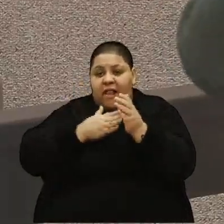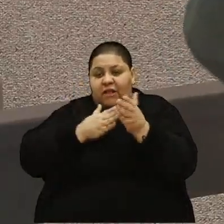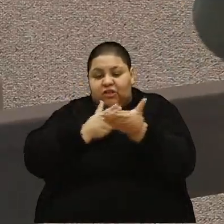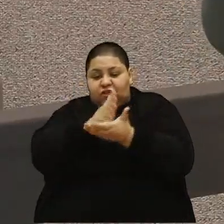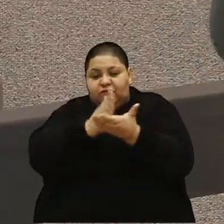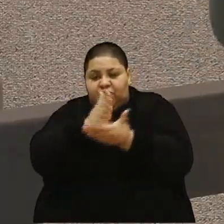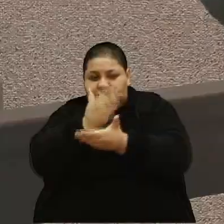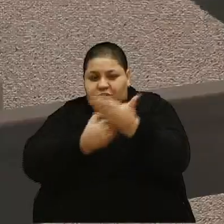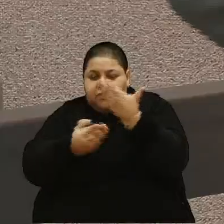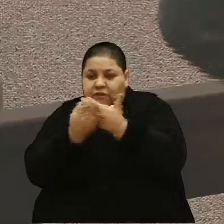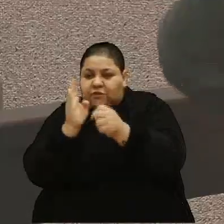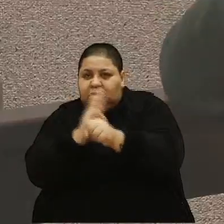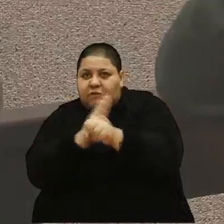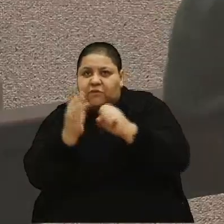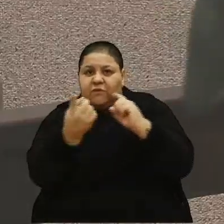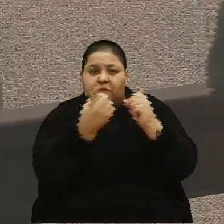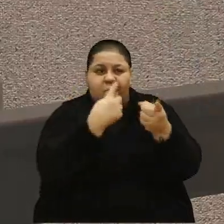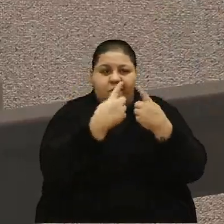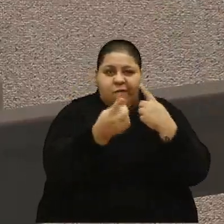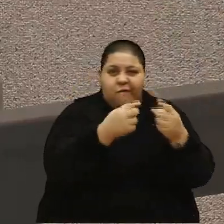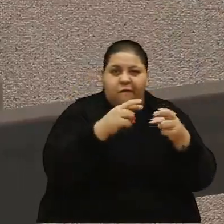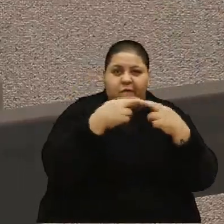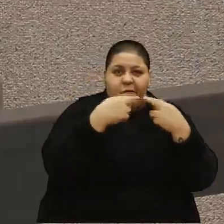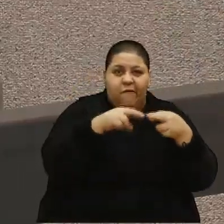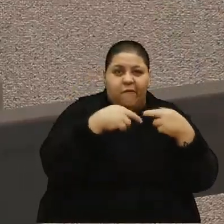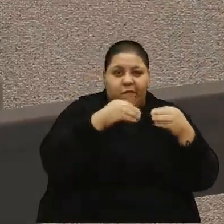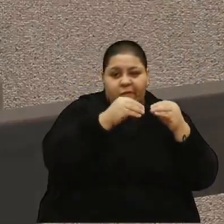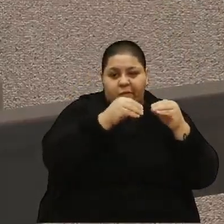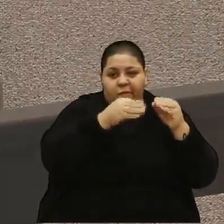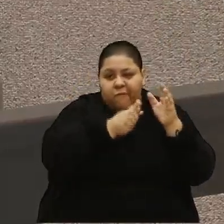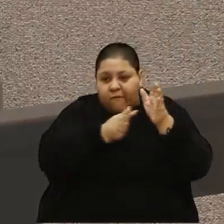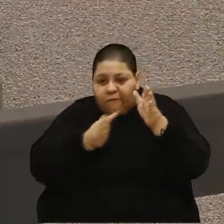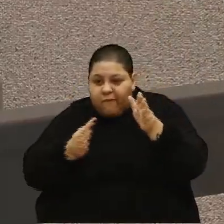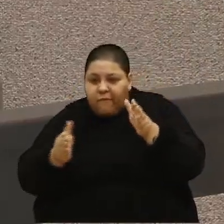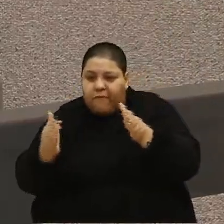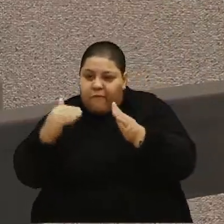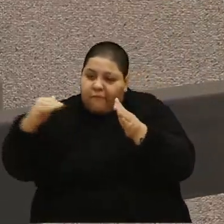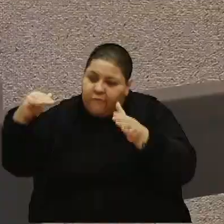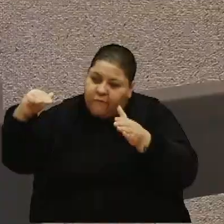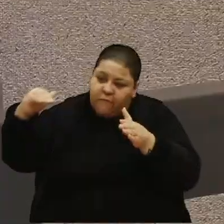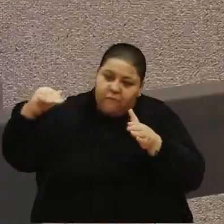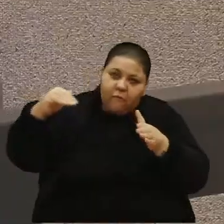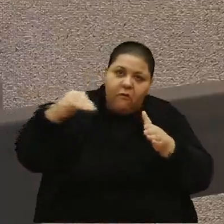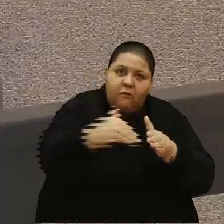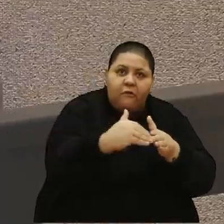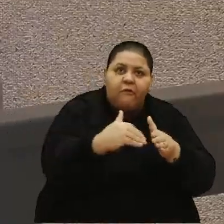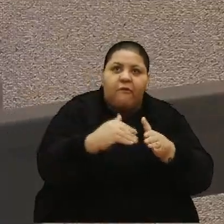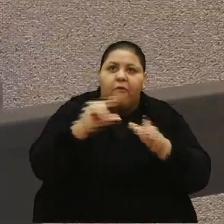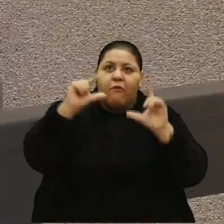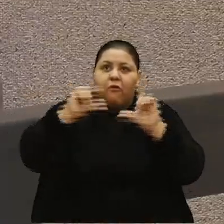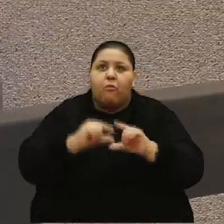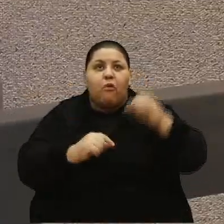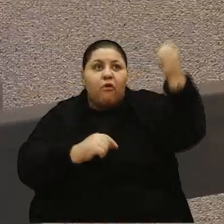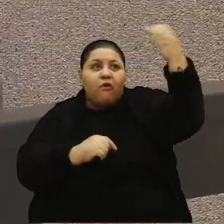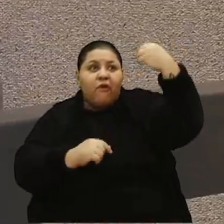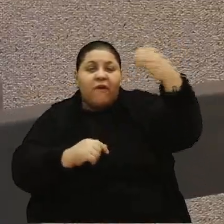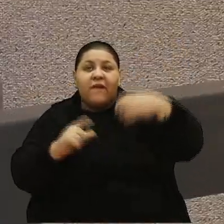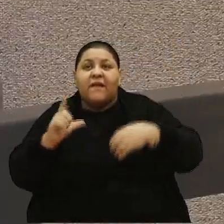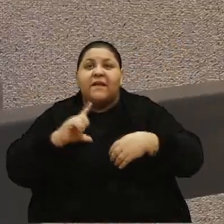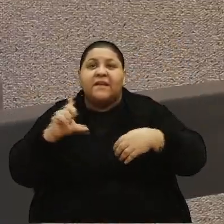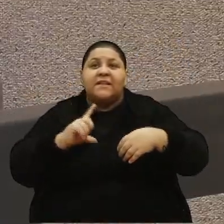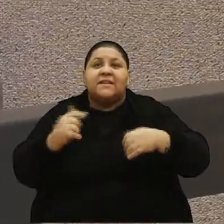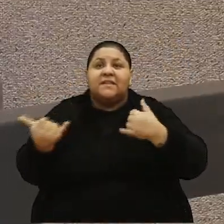ao invés da perimetral, o pessoal vem da Randon e passa reto, vem numa descida e se depara com pouca sinalização. Tem que ser